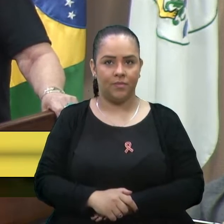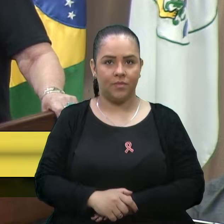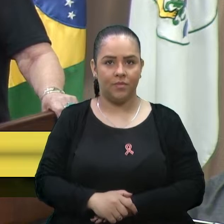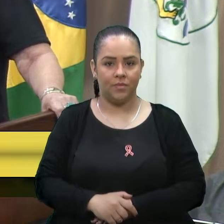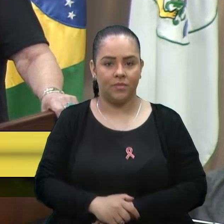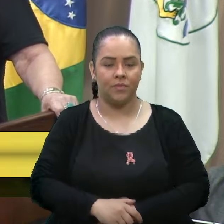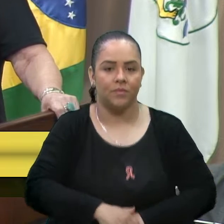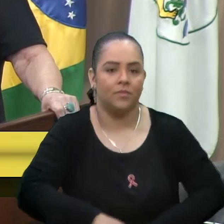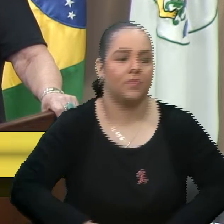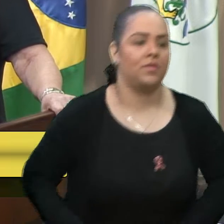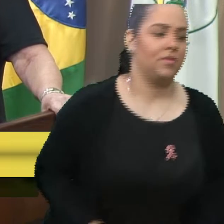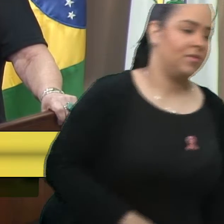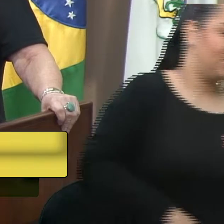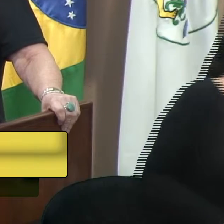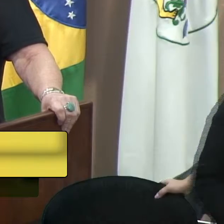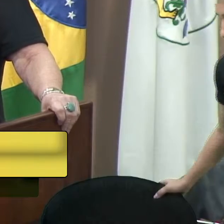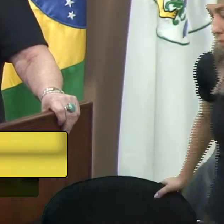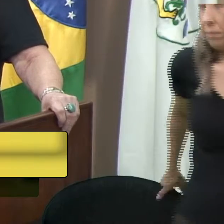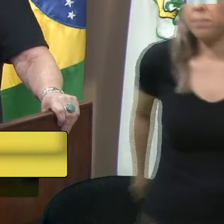Temos que, por fim,